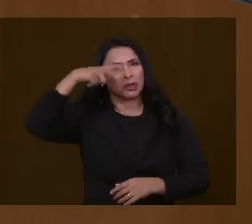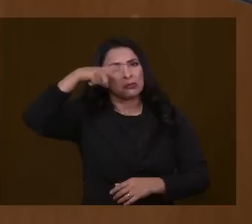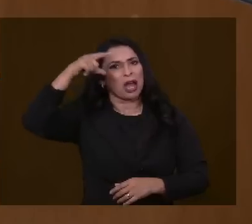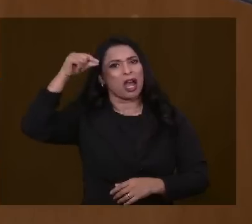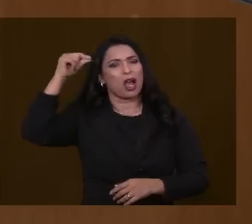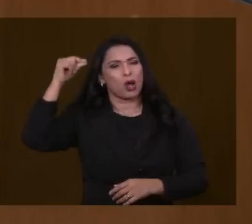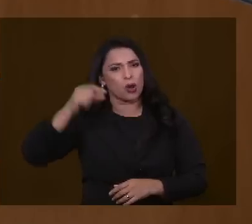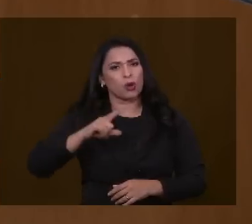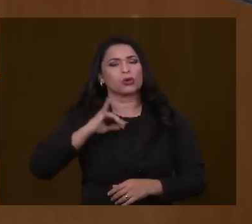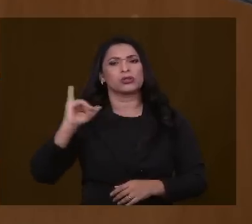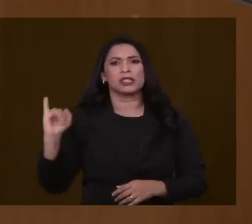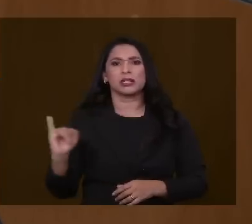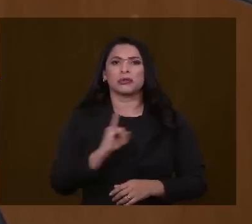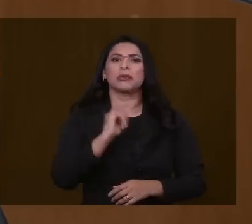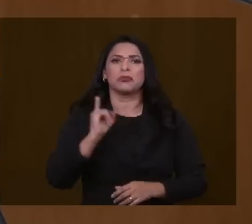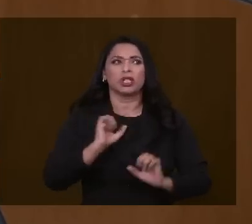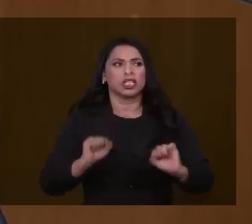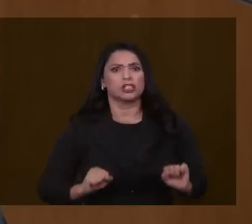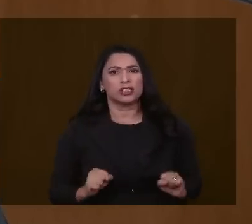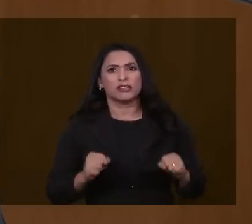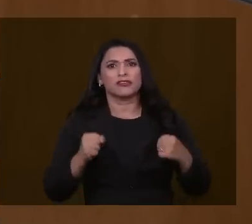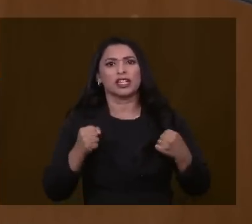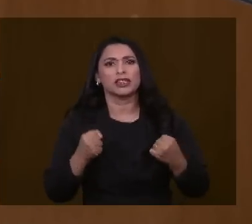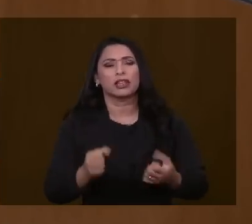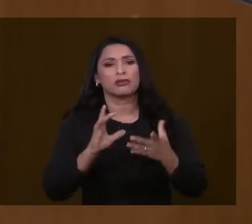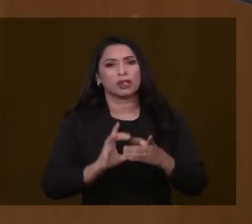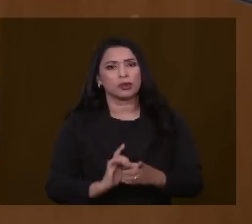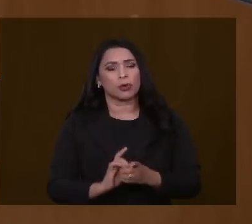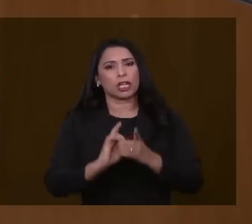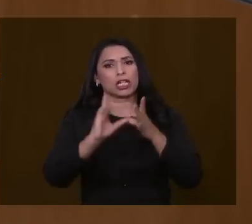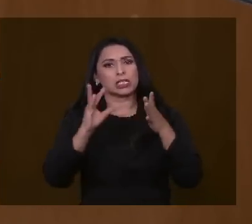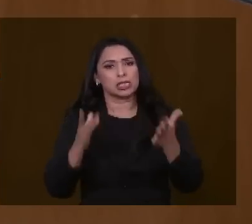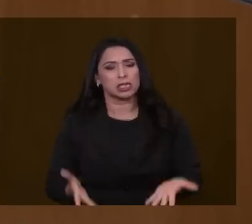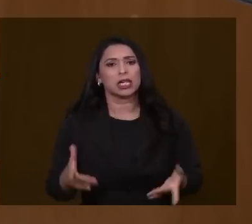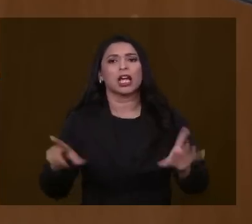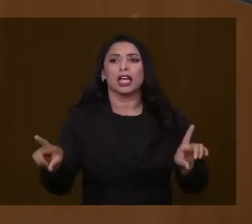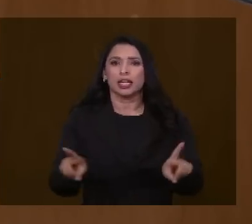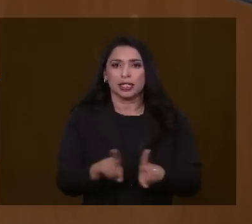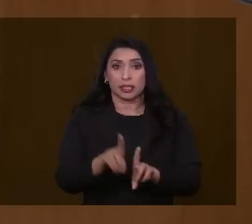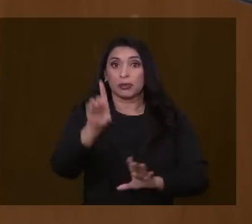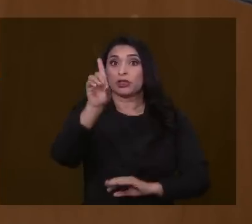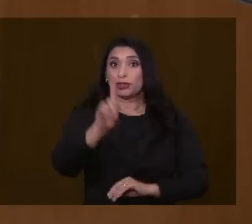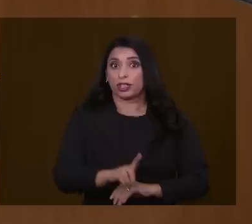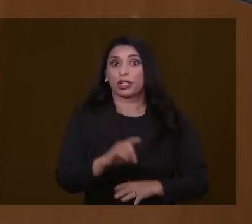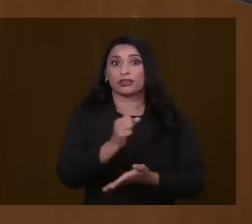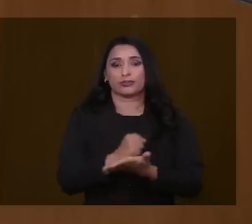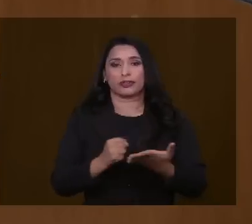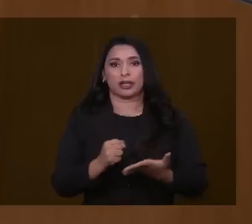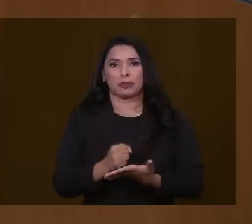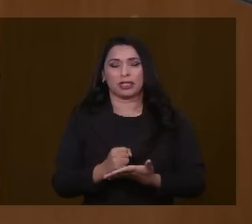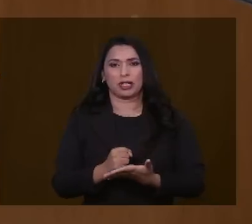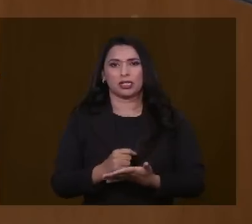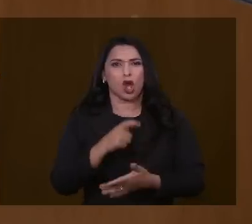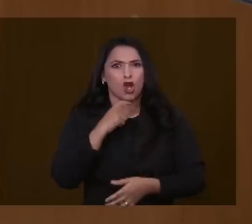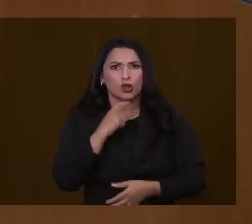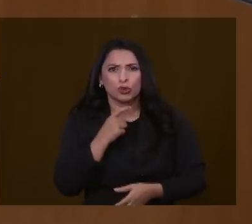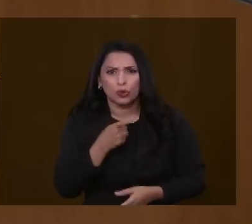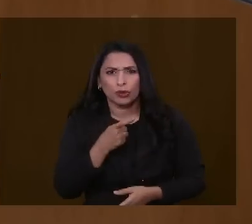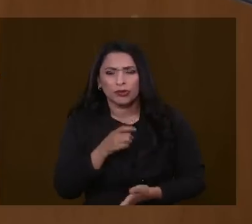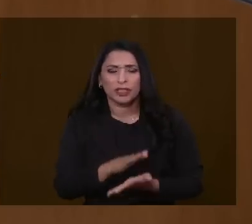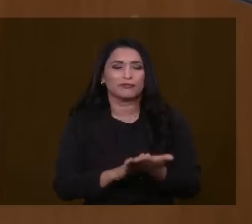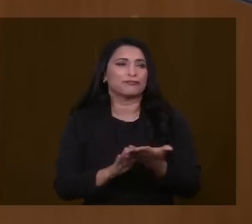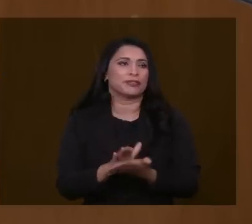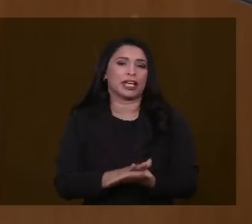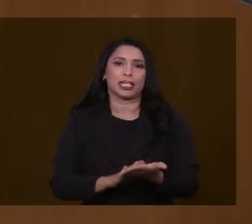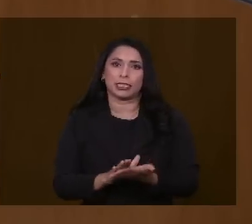sua intransigente defesa da democracia e dos direitos fundamentais. Não tenho dúvida de que a